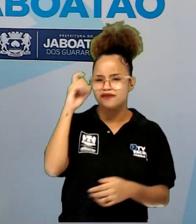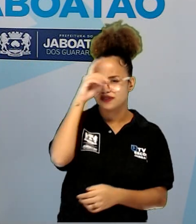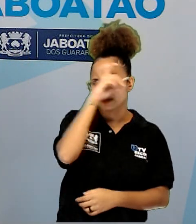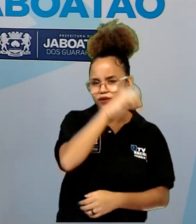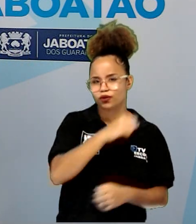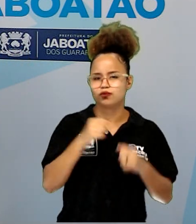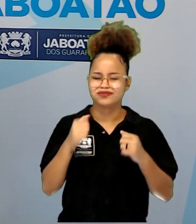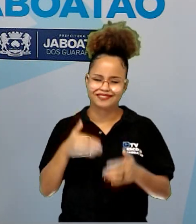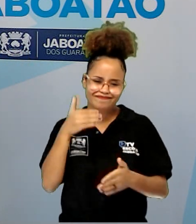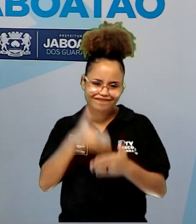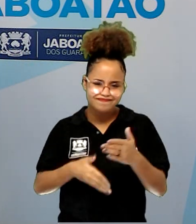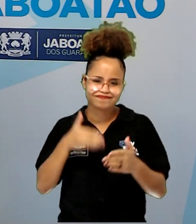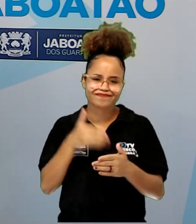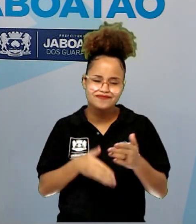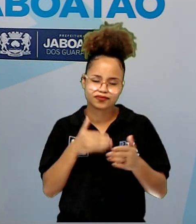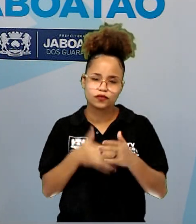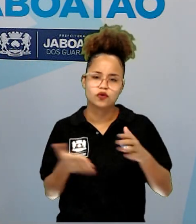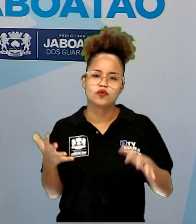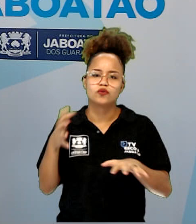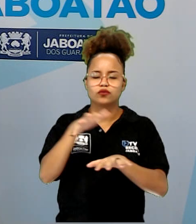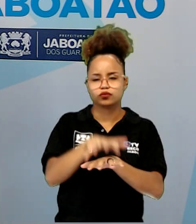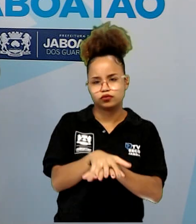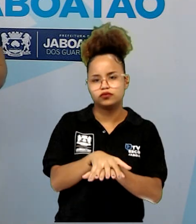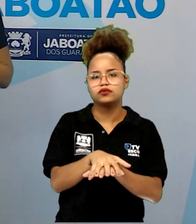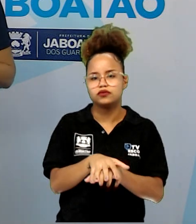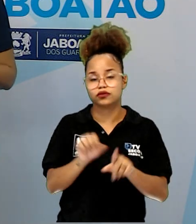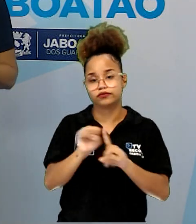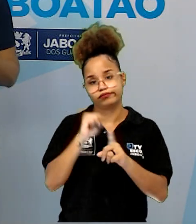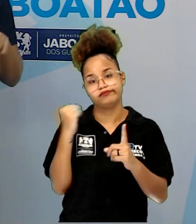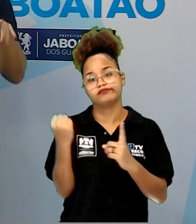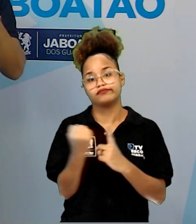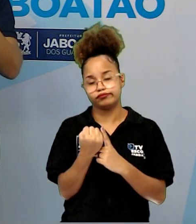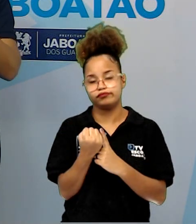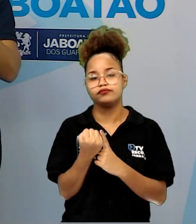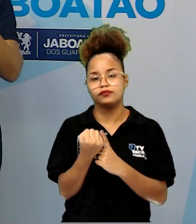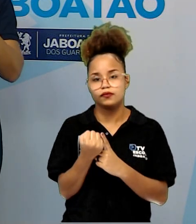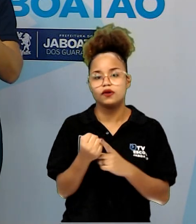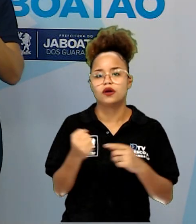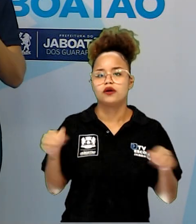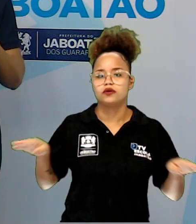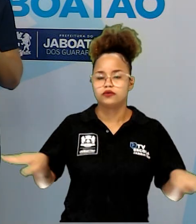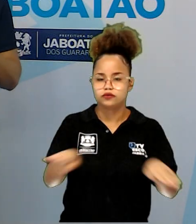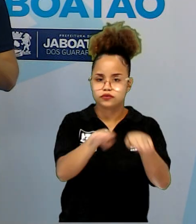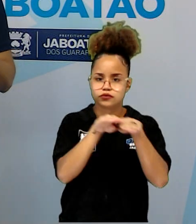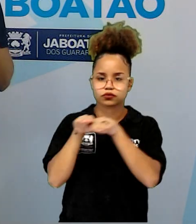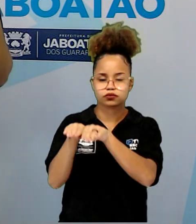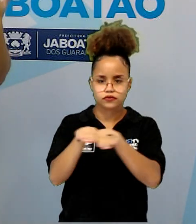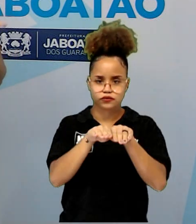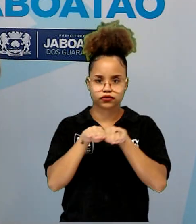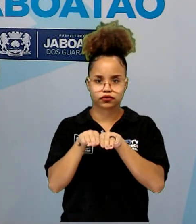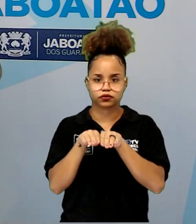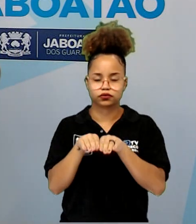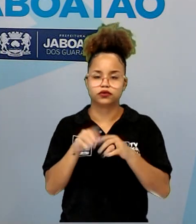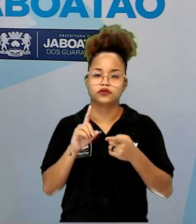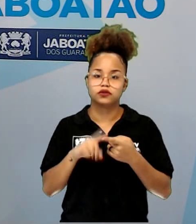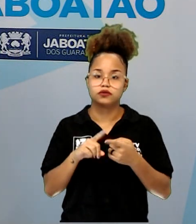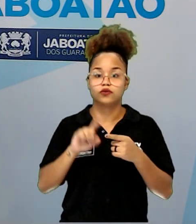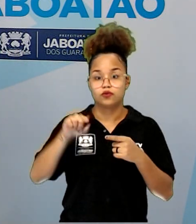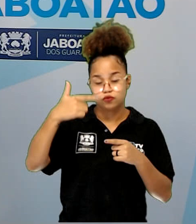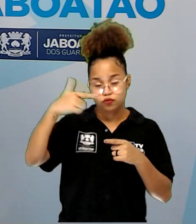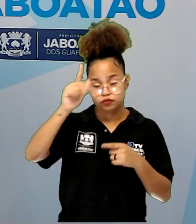sua participação plena e efetiva na sociedade em igualdade de condições com as